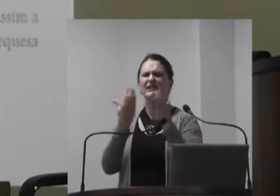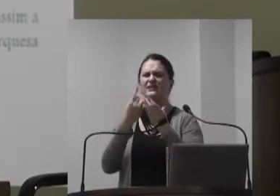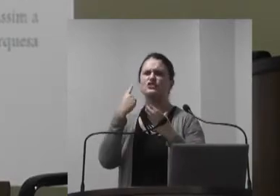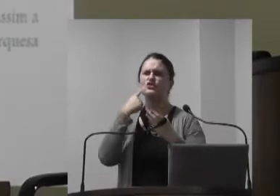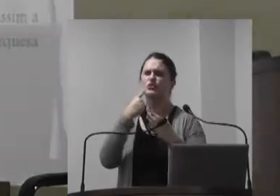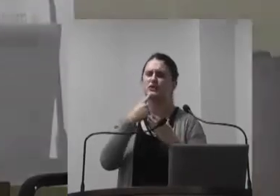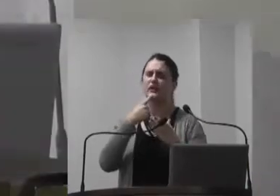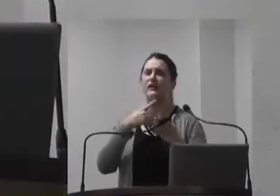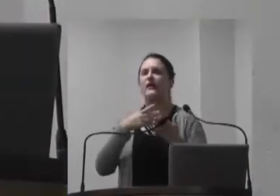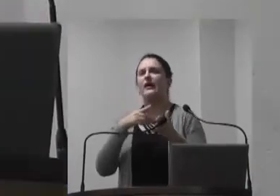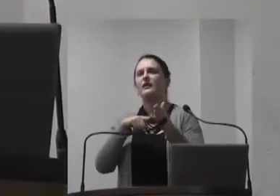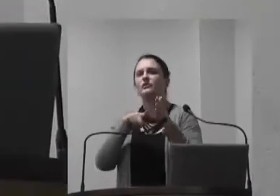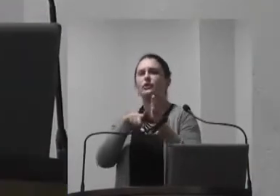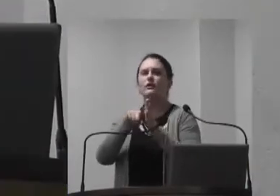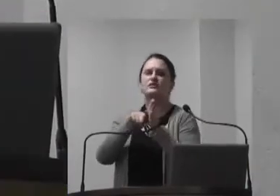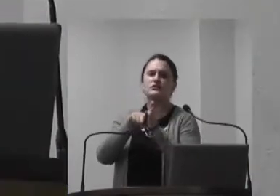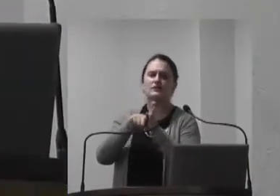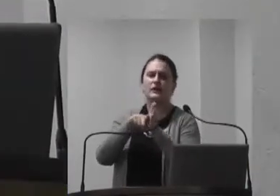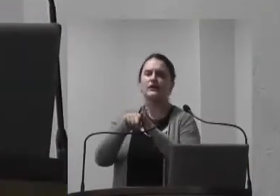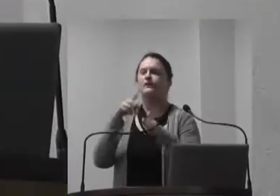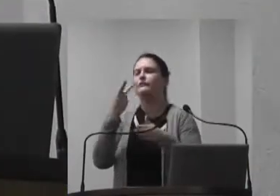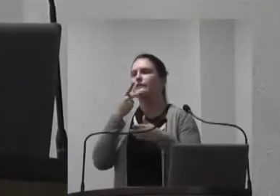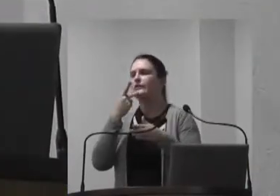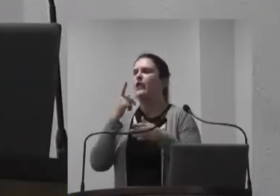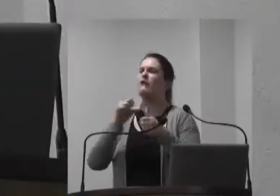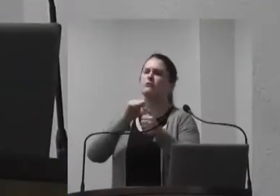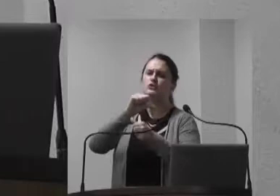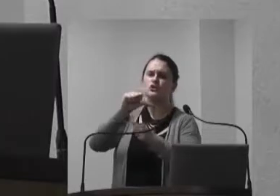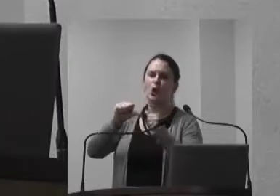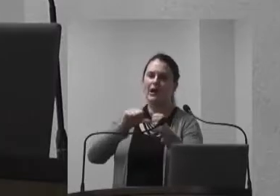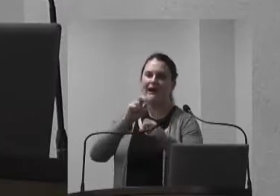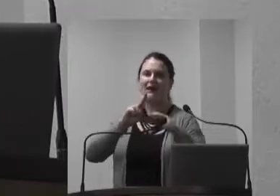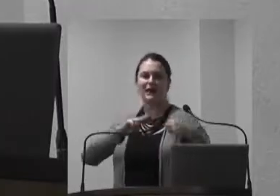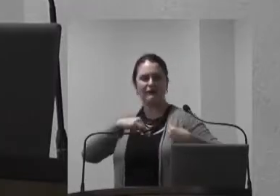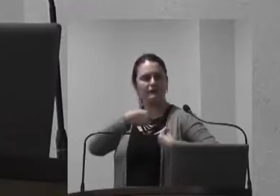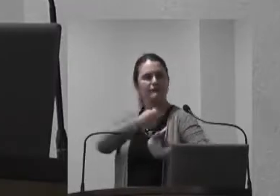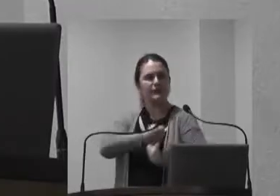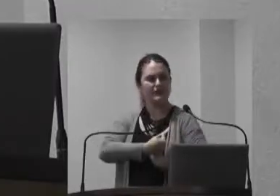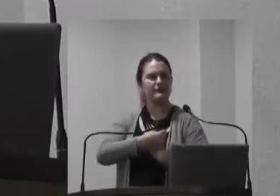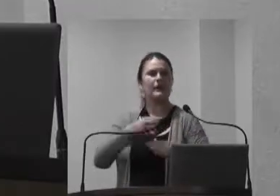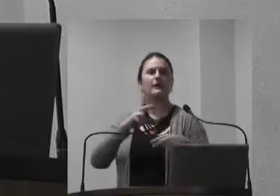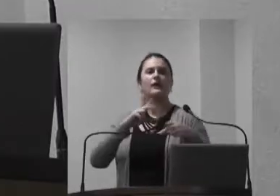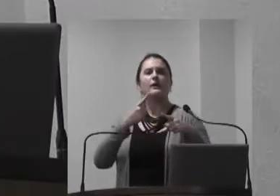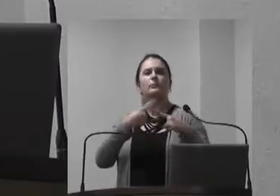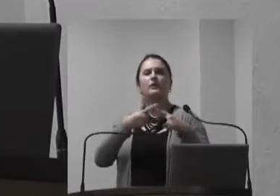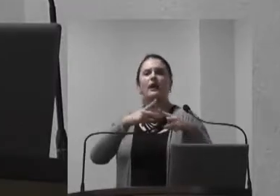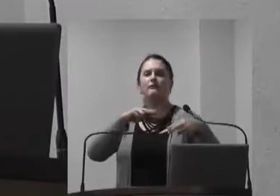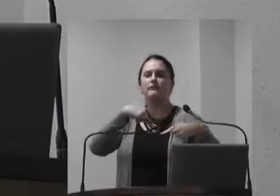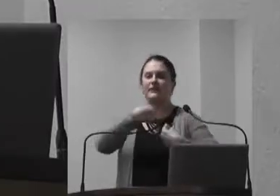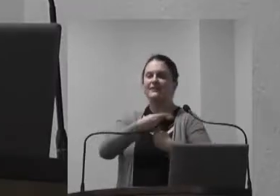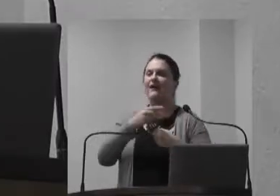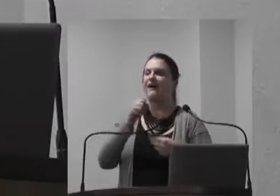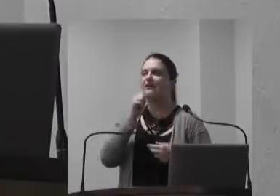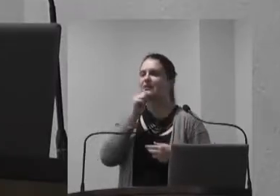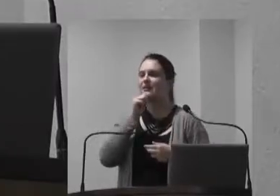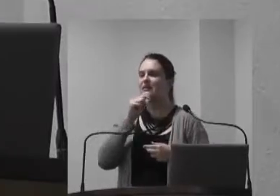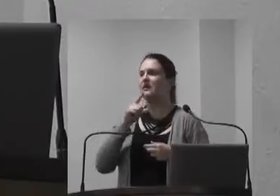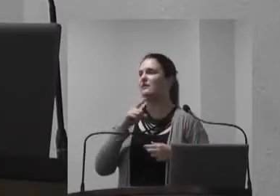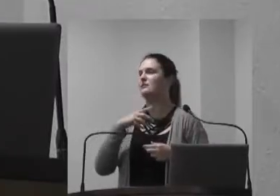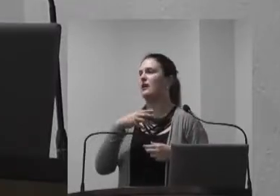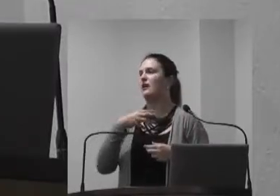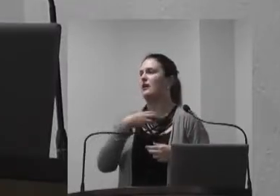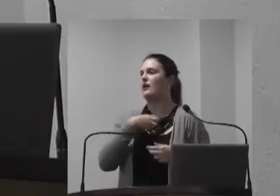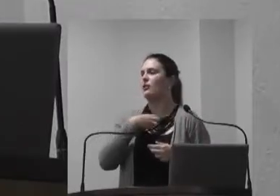A comunidade surda andou estudando, falando, vamos trocar a fita, porque a fita